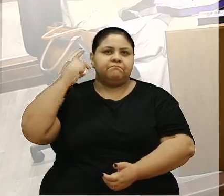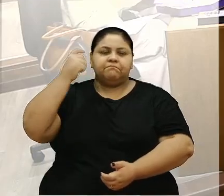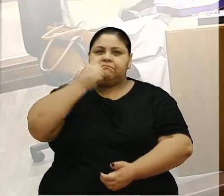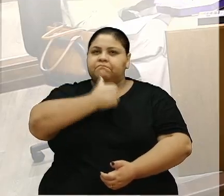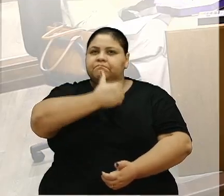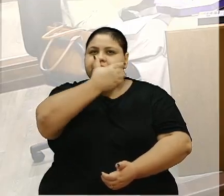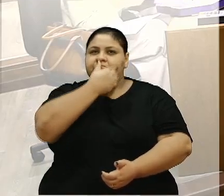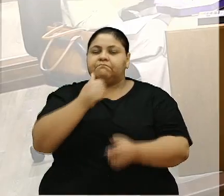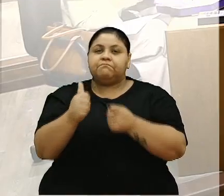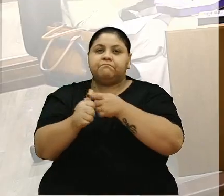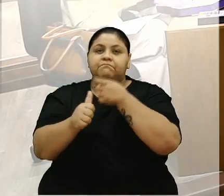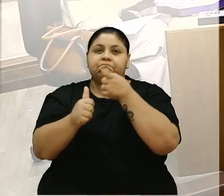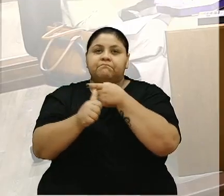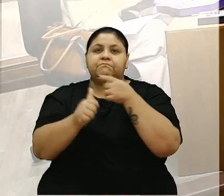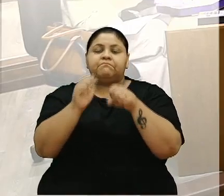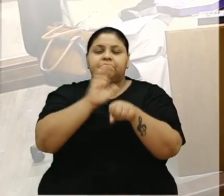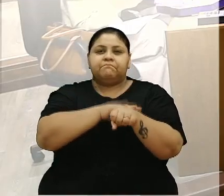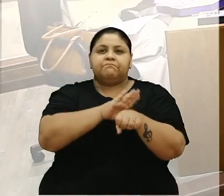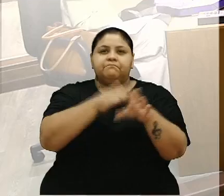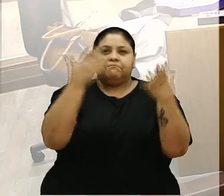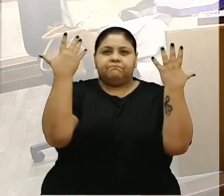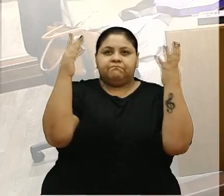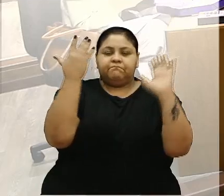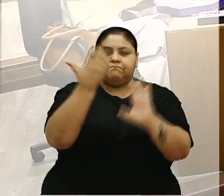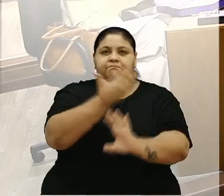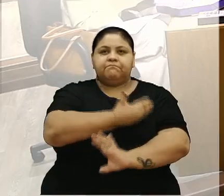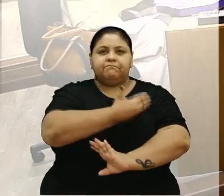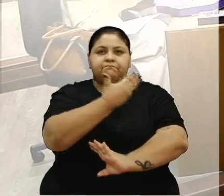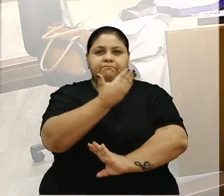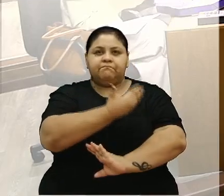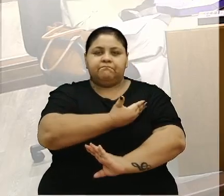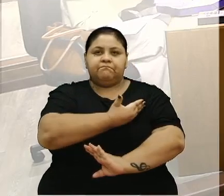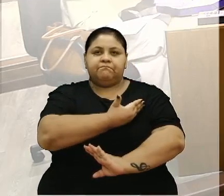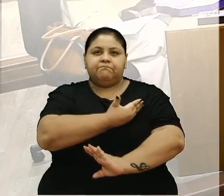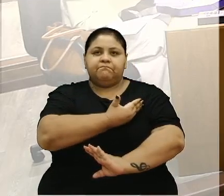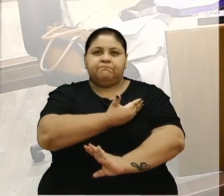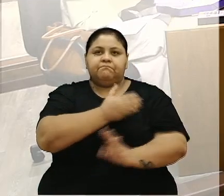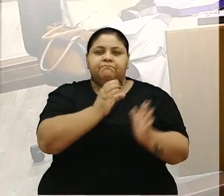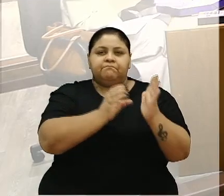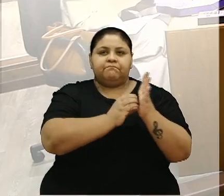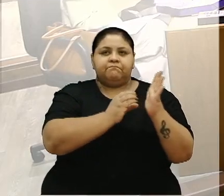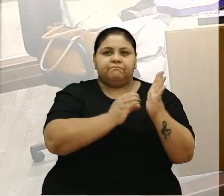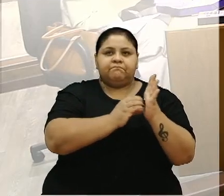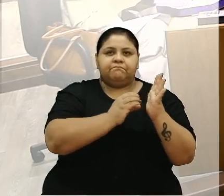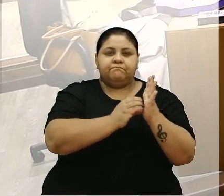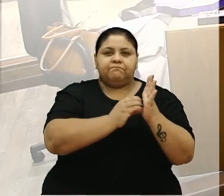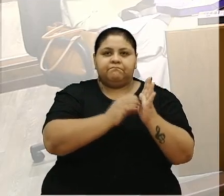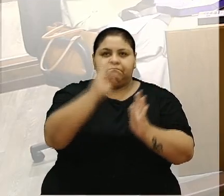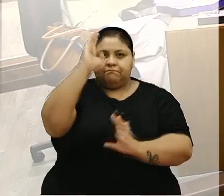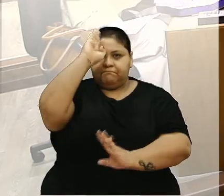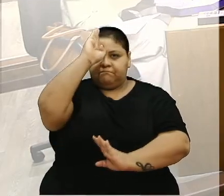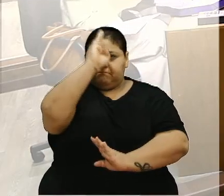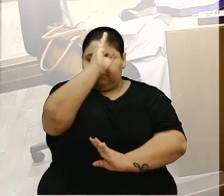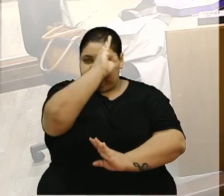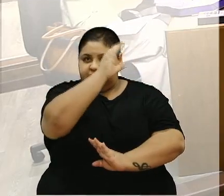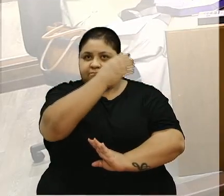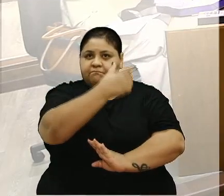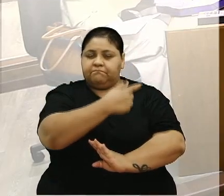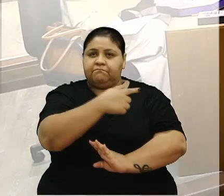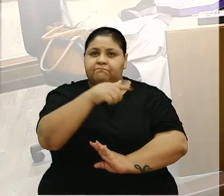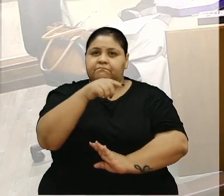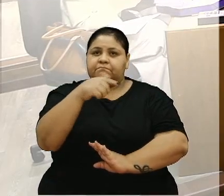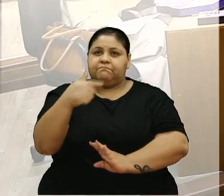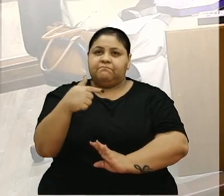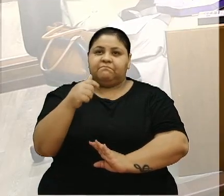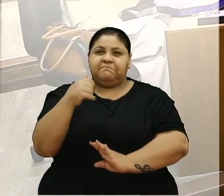vereadores, primeiro momento parabenizar nosso amigo correligionário de partido, vereador Bressan, pelos seus 77 anos de